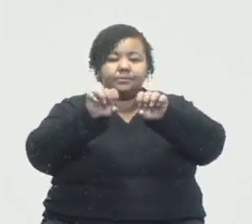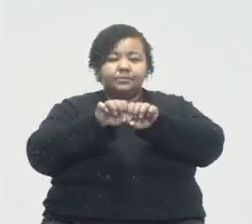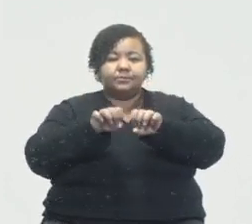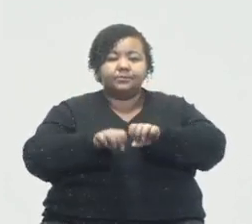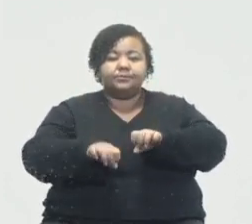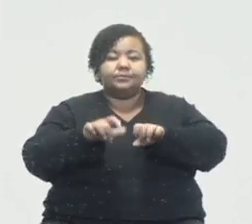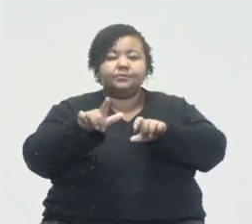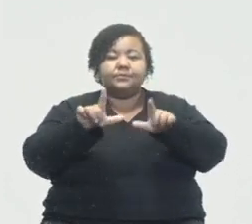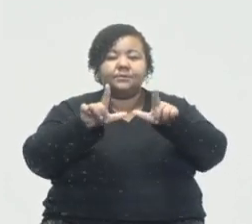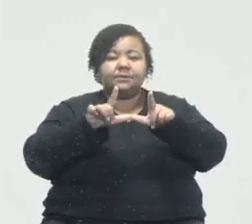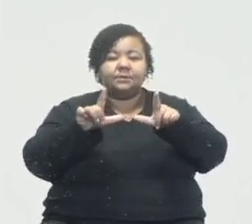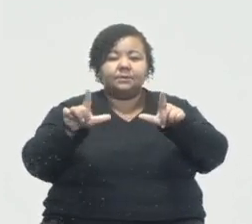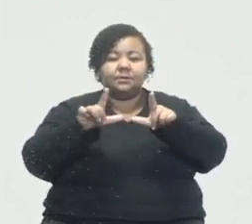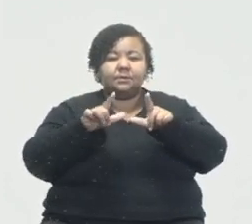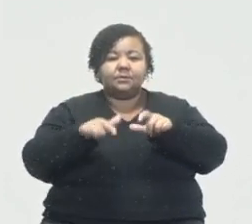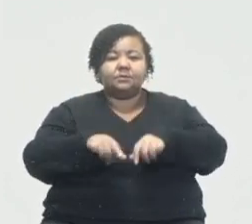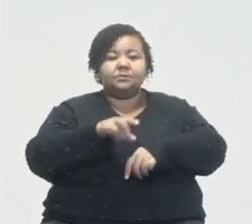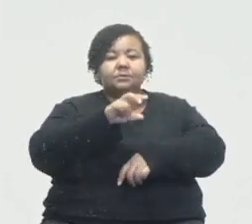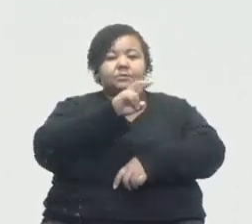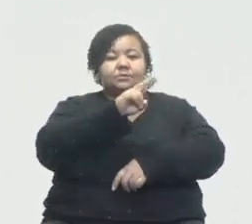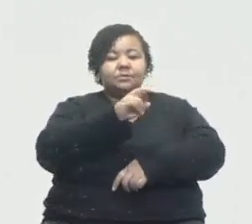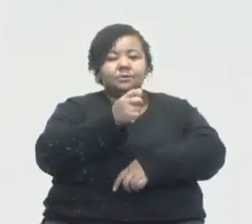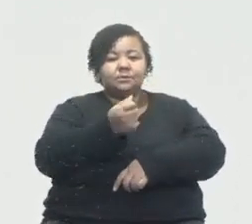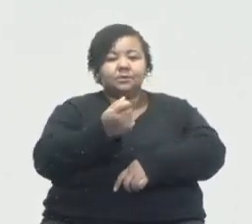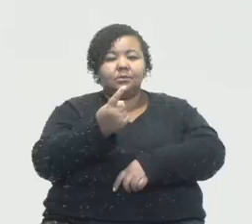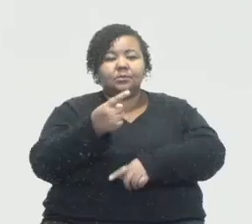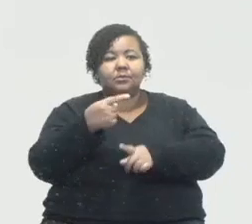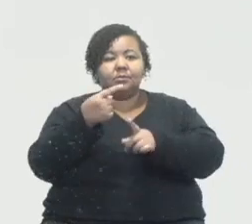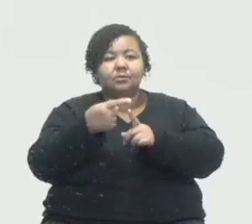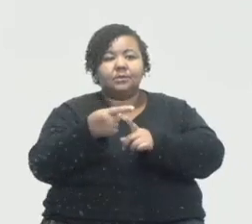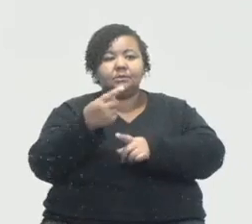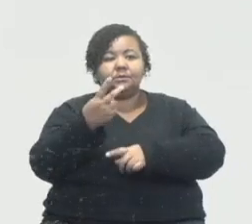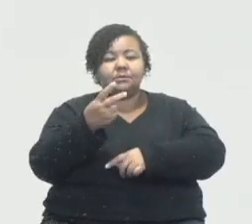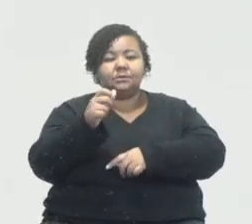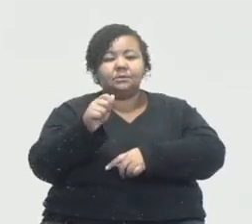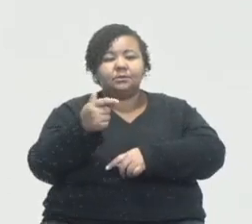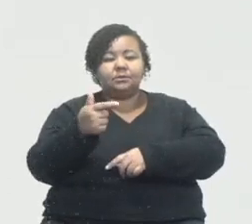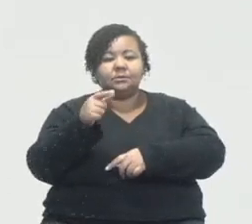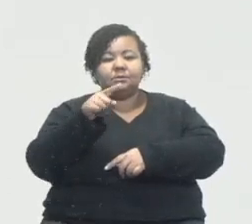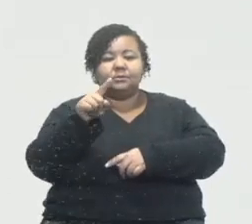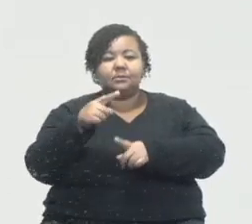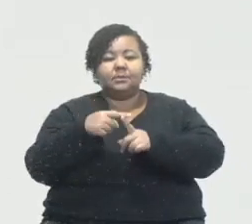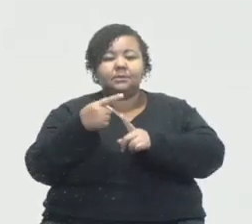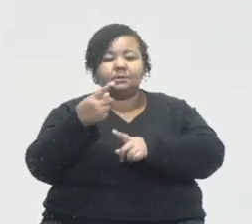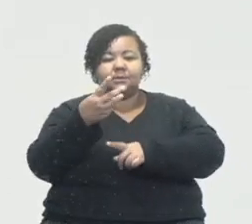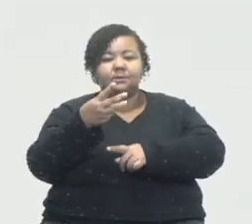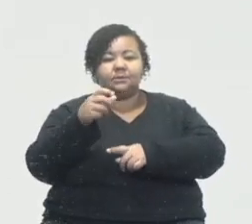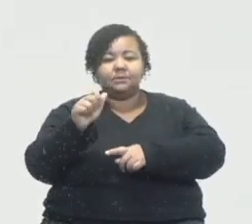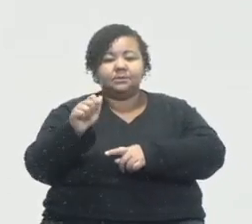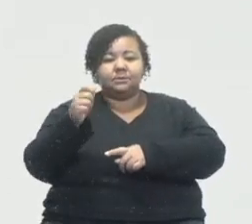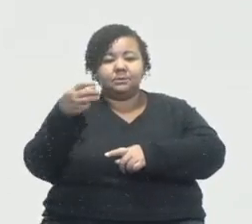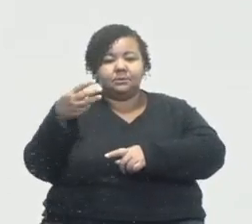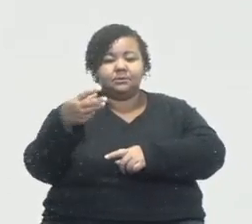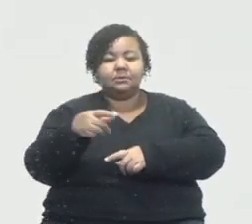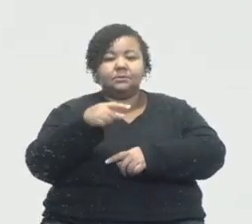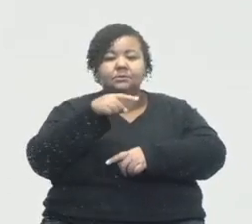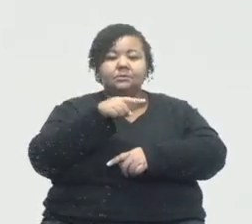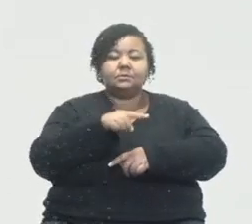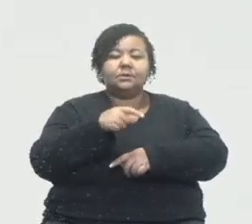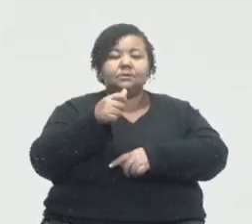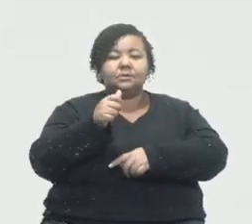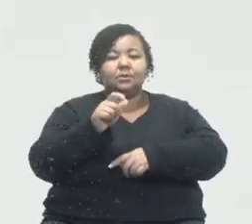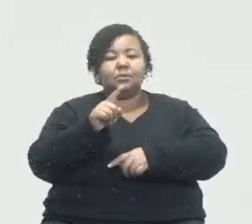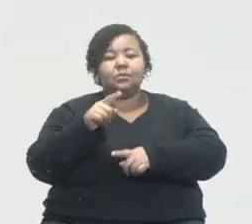nós temos aqui 2A1 menos A2 mais 3A3 igual a 0. Menos A1 mais